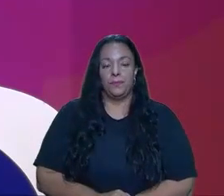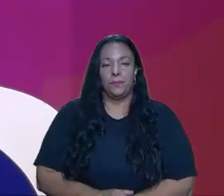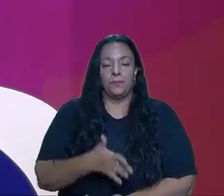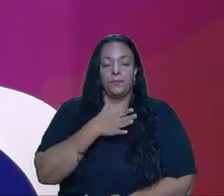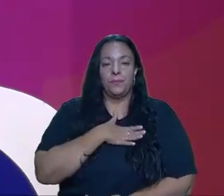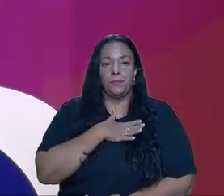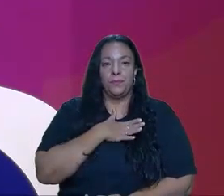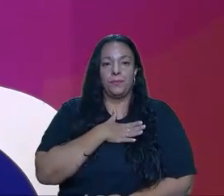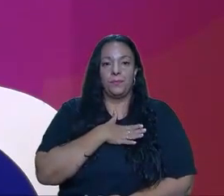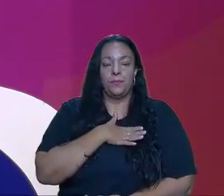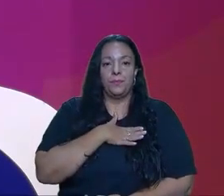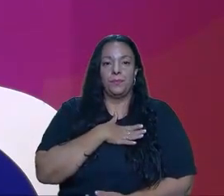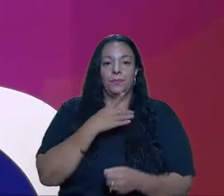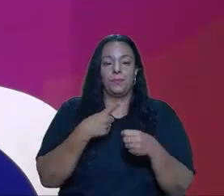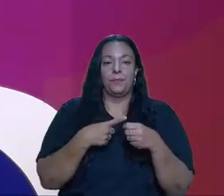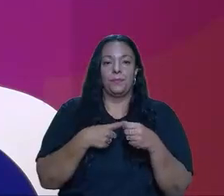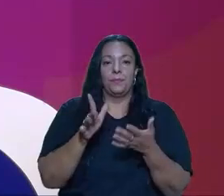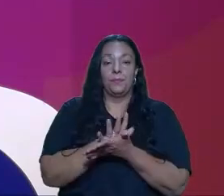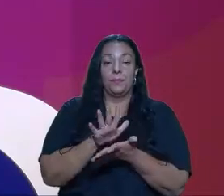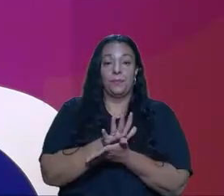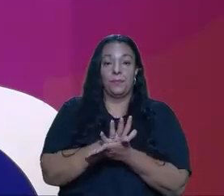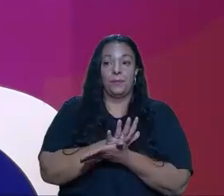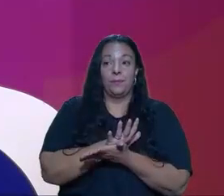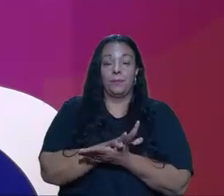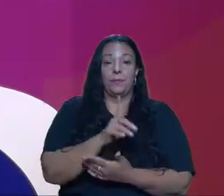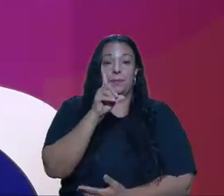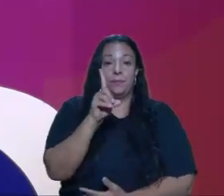Minha participação em Araxá atualmente.